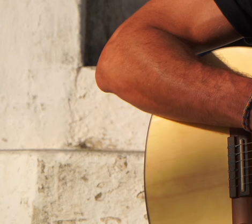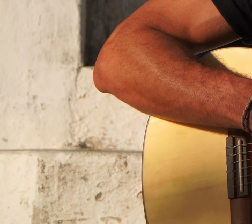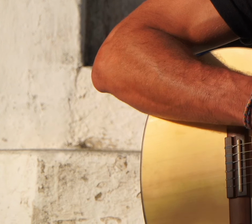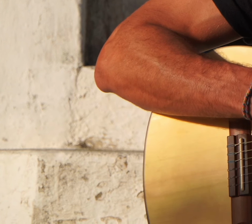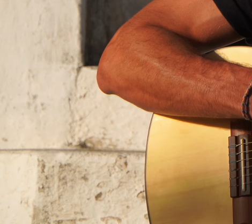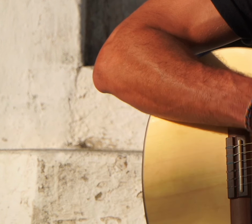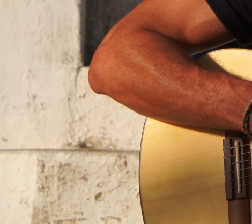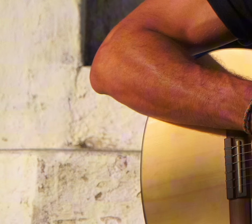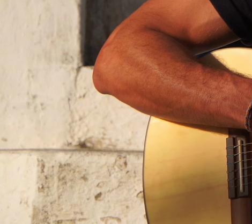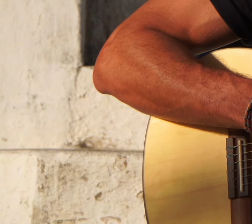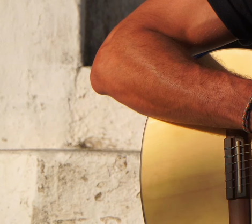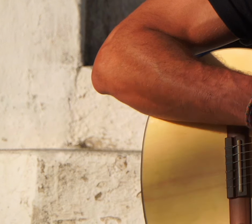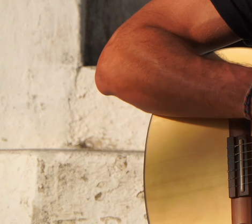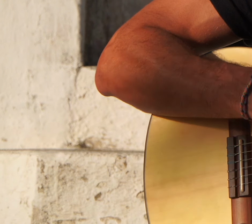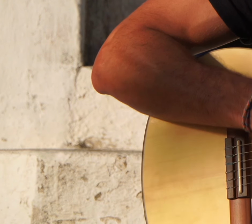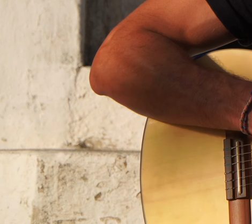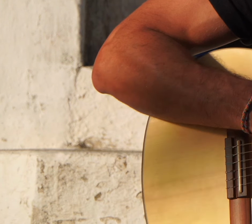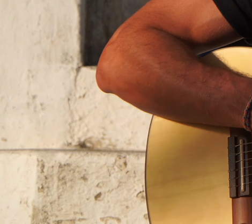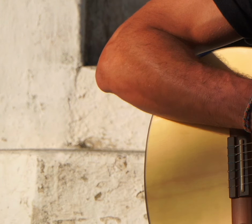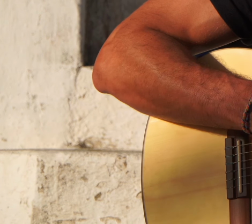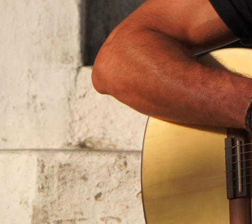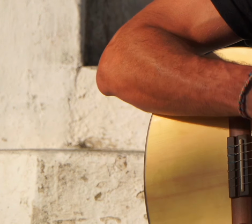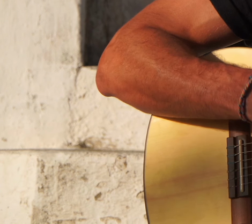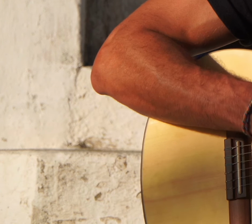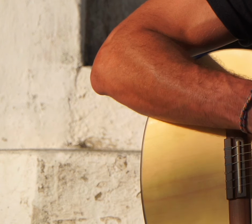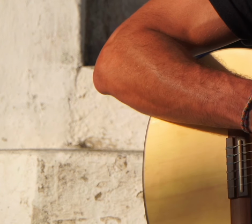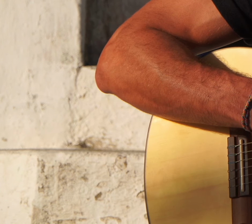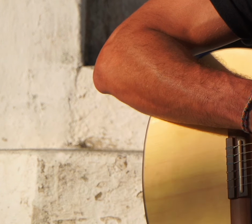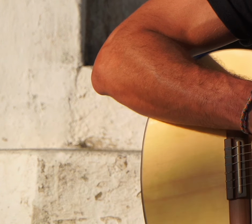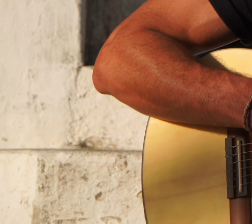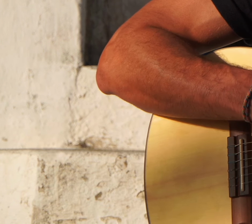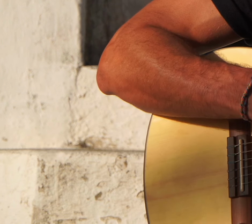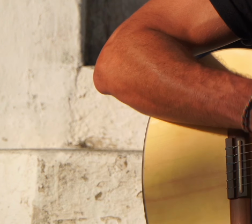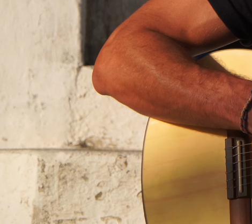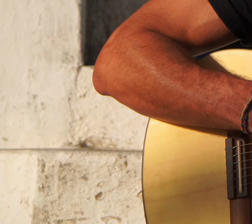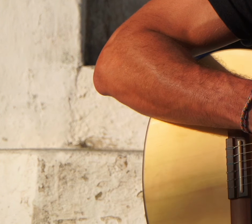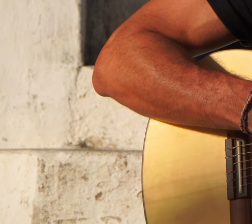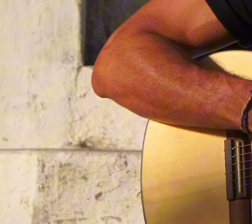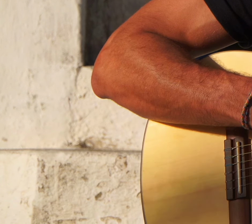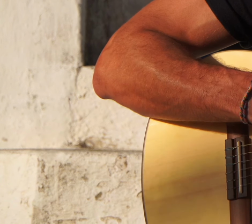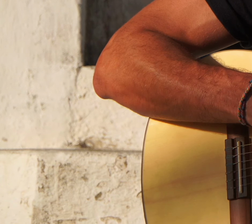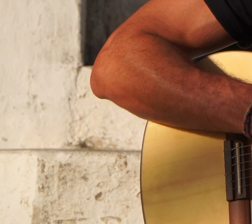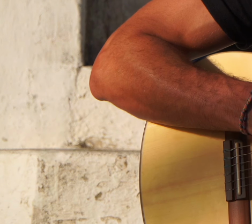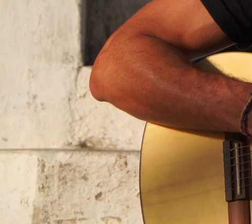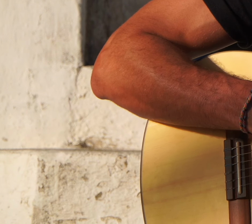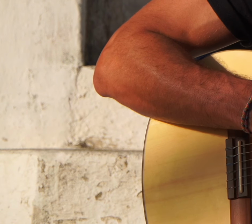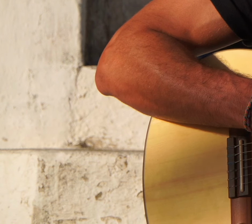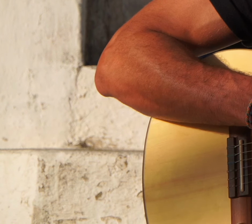oh, oh, oh, oh, oh, oh, oh, oh, oh, oh, oh, oh, oh, oh, oh, oh, oh, oh, oh, oh, oh, oh, oh, oh, oh, oh, oh, oh, oh, oh, oh, oh, oh,